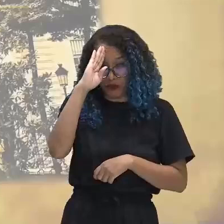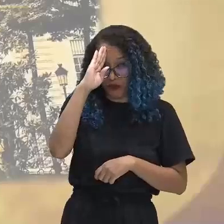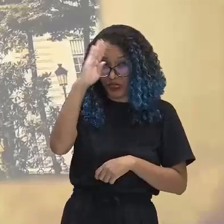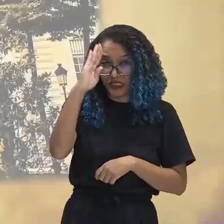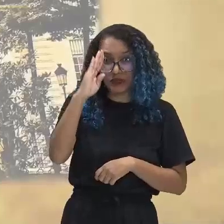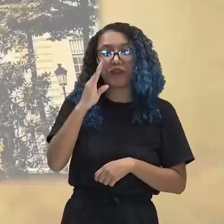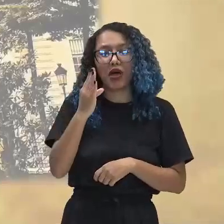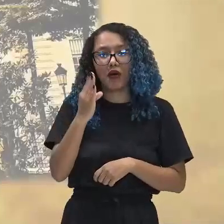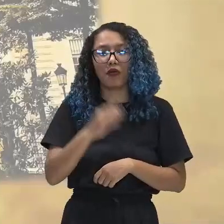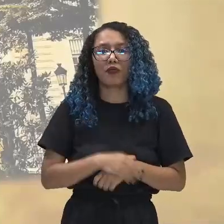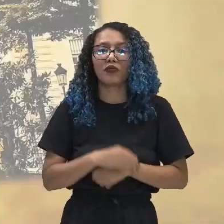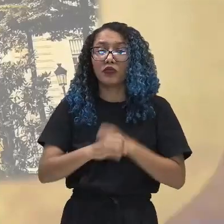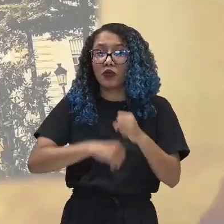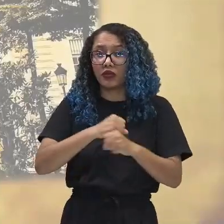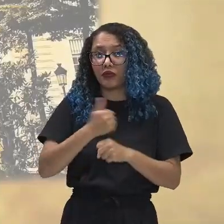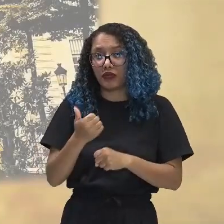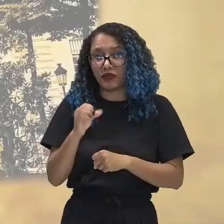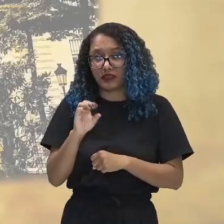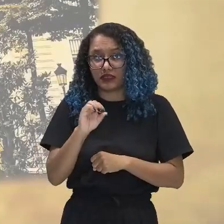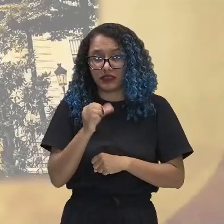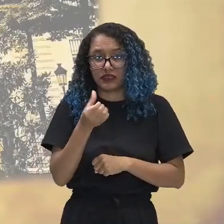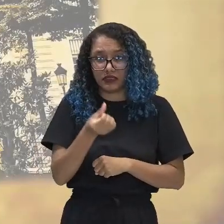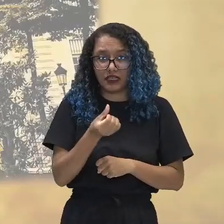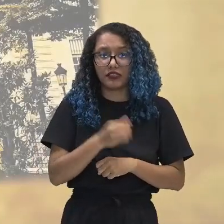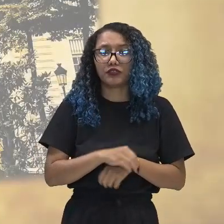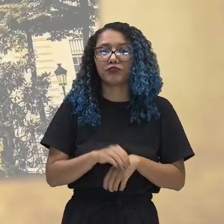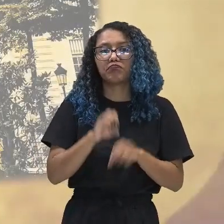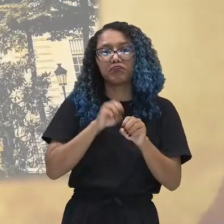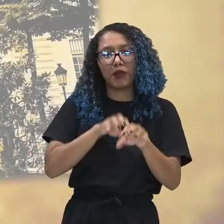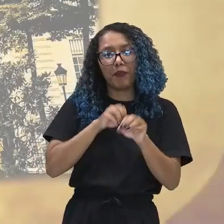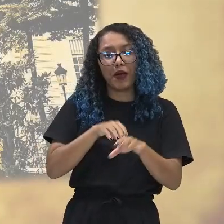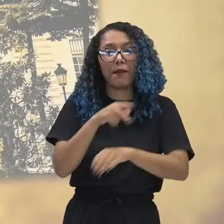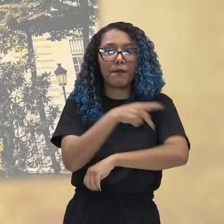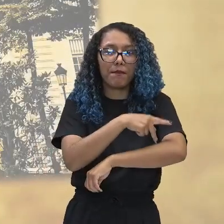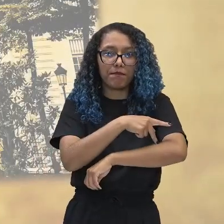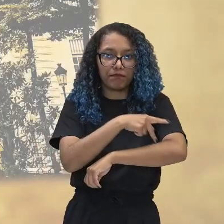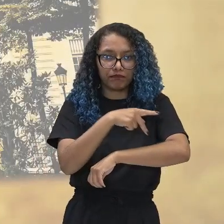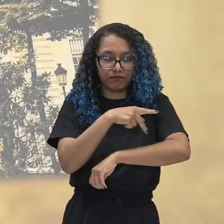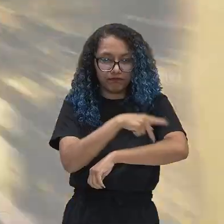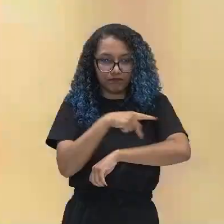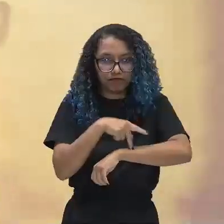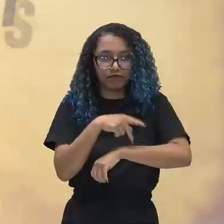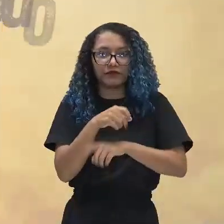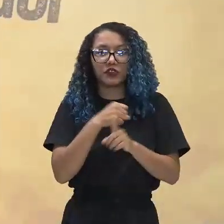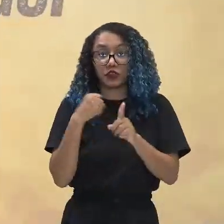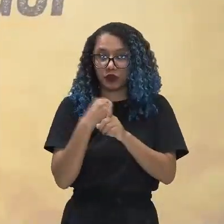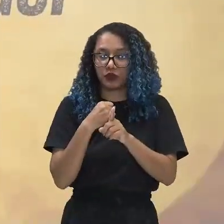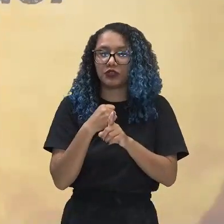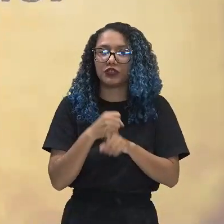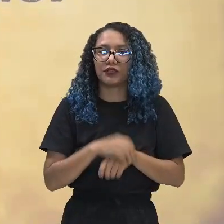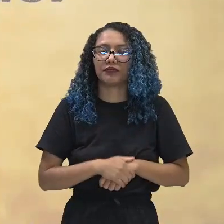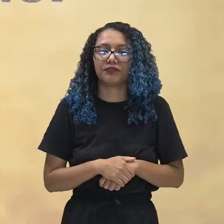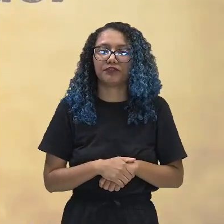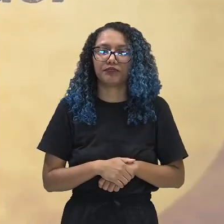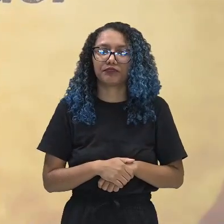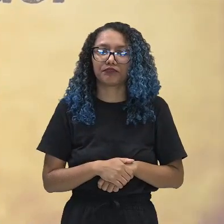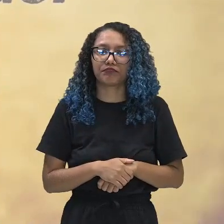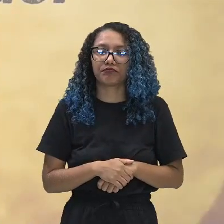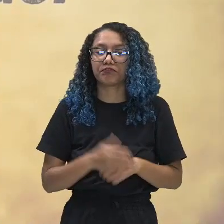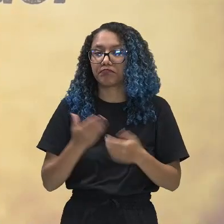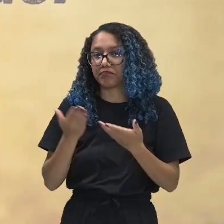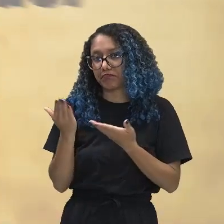de Sociologia, que a partir de 1913 transforma-se em cátedra. Émile Durkheim,